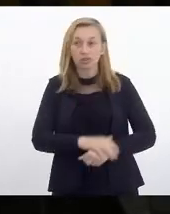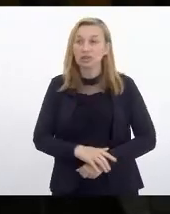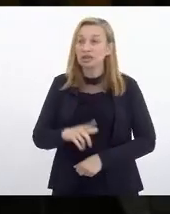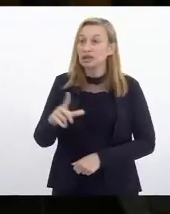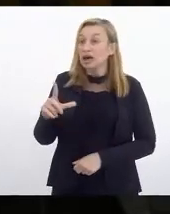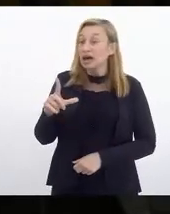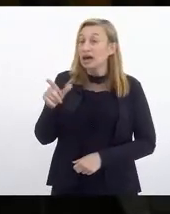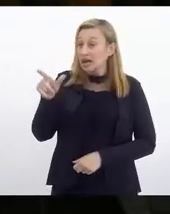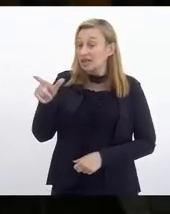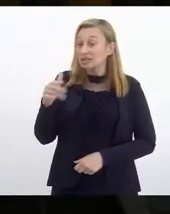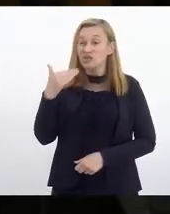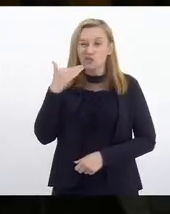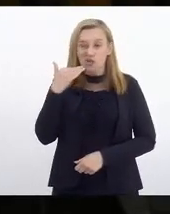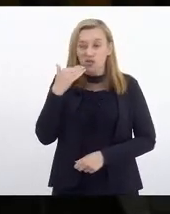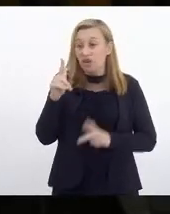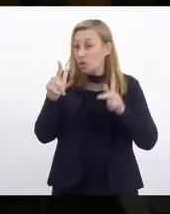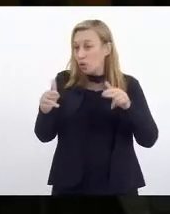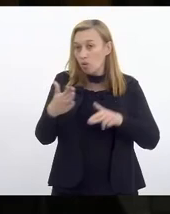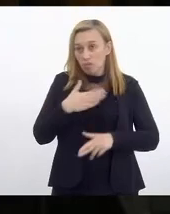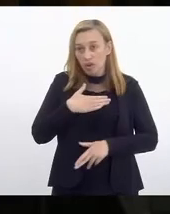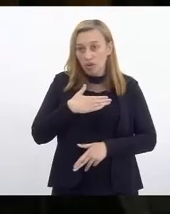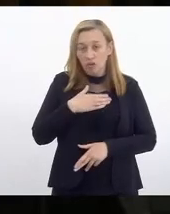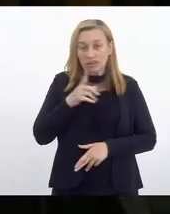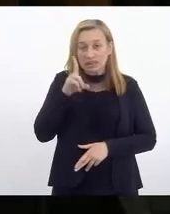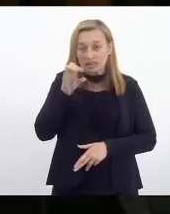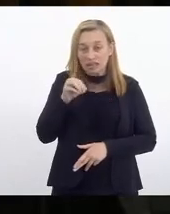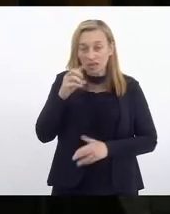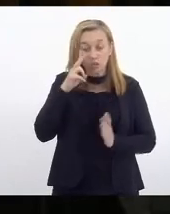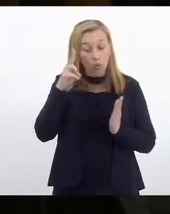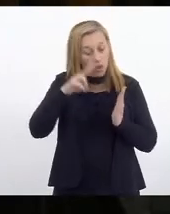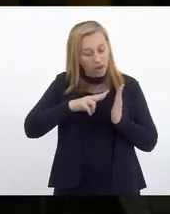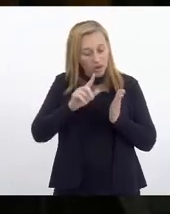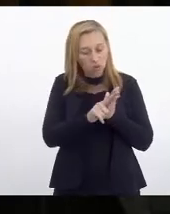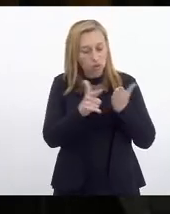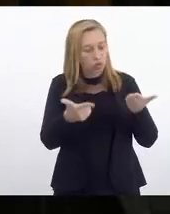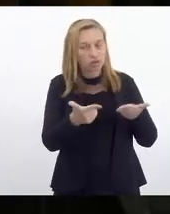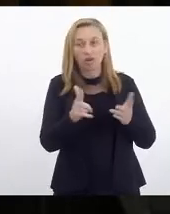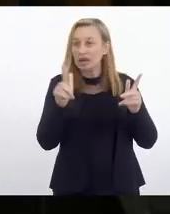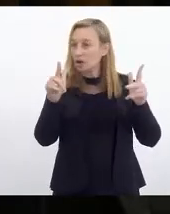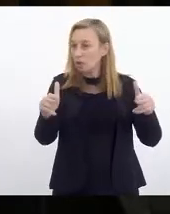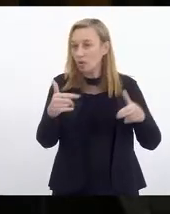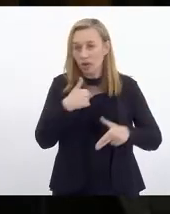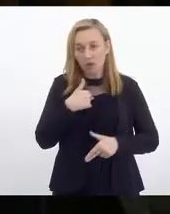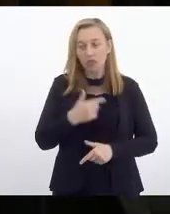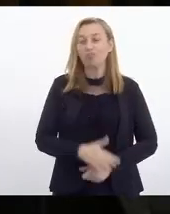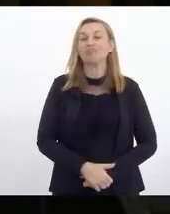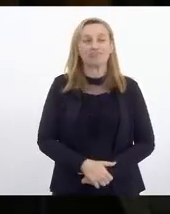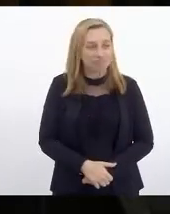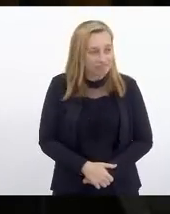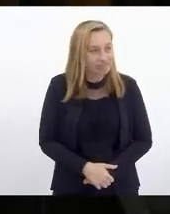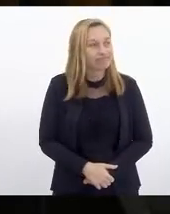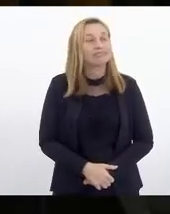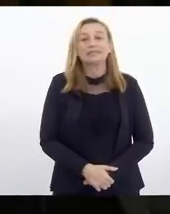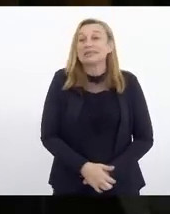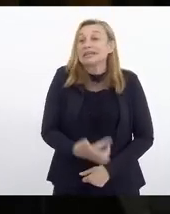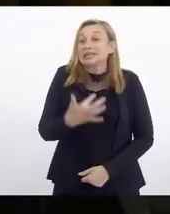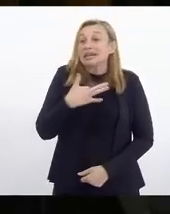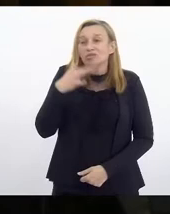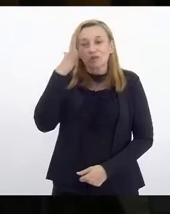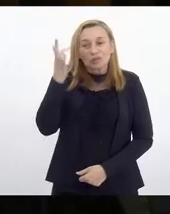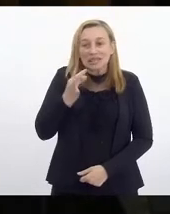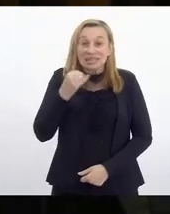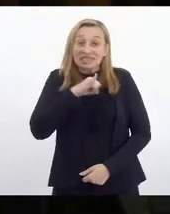mesmo defeito que eu, a Marta Rocha. Cedo leu o jornal, o mesmo defeito. E eu, não sei se